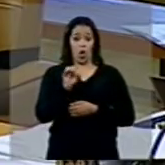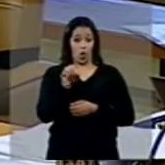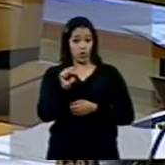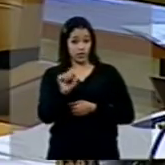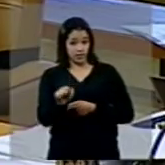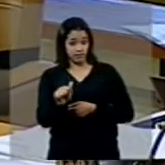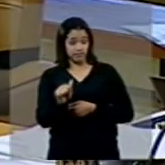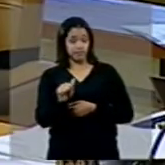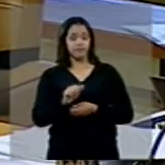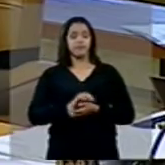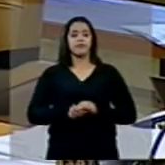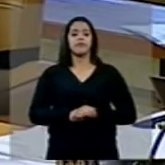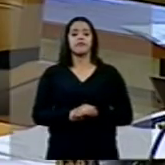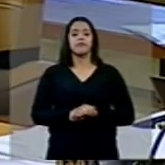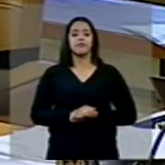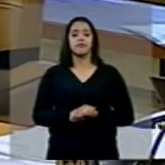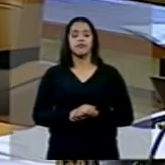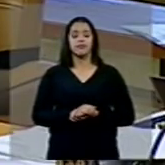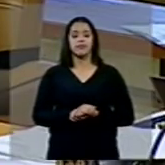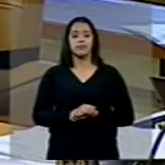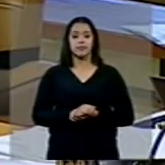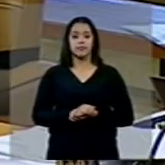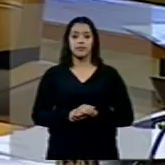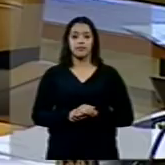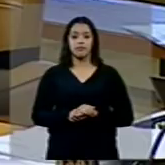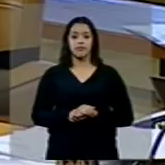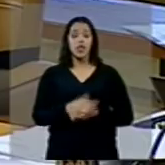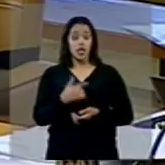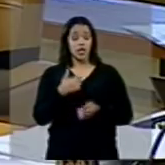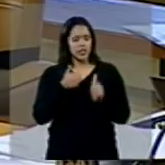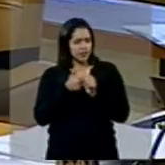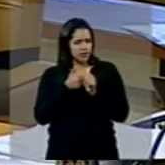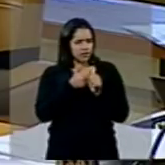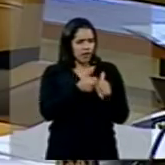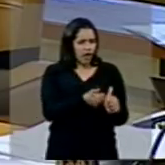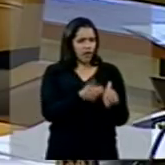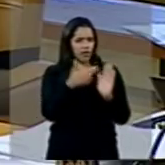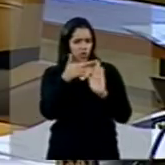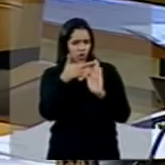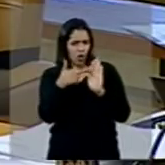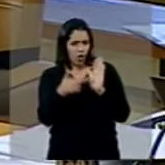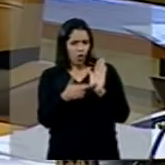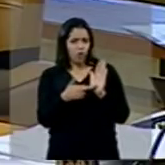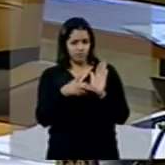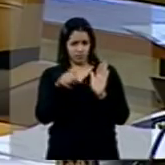cuja lealdade processual e zelo